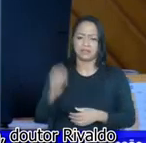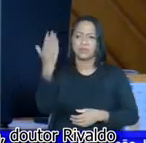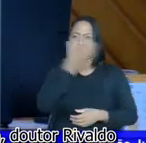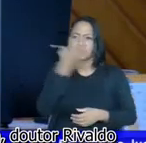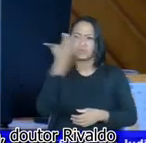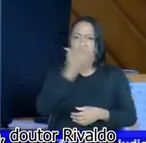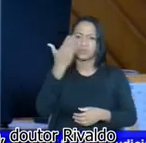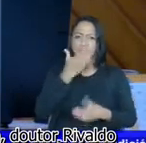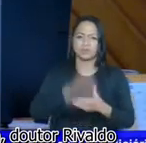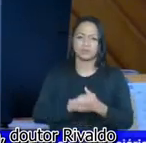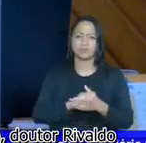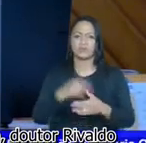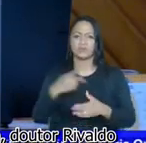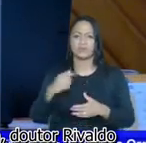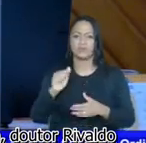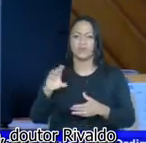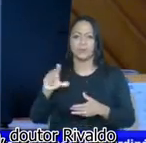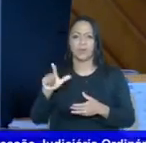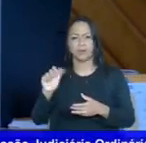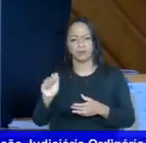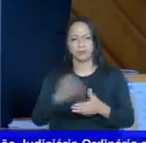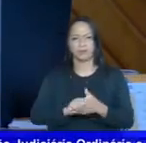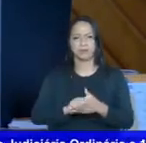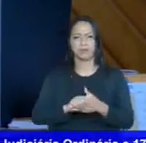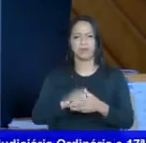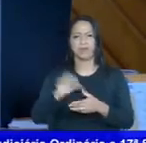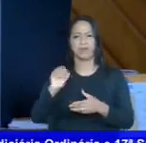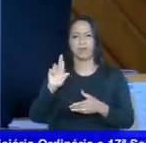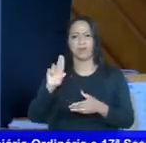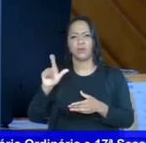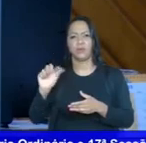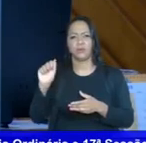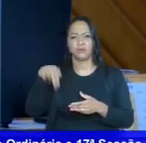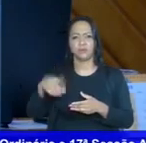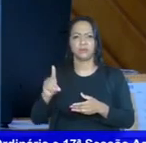Paula, doutor Orlando, doutor Rivaldo, né,